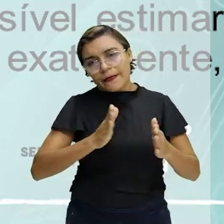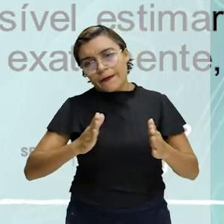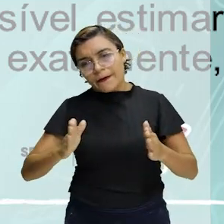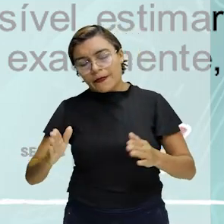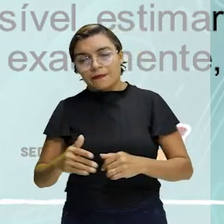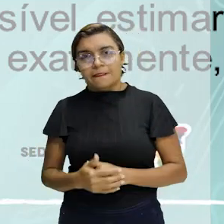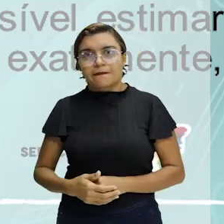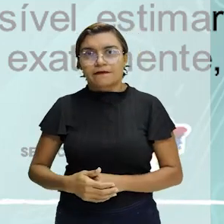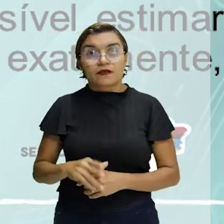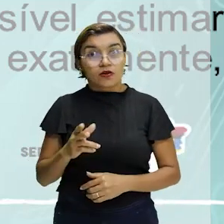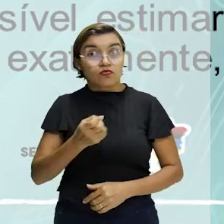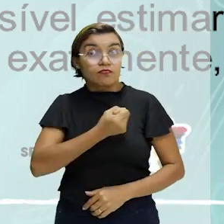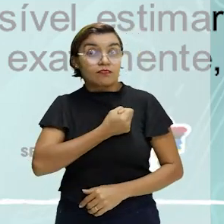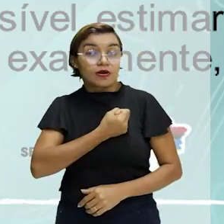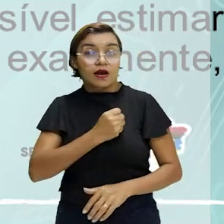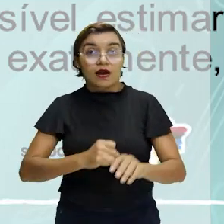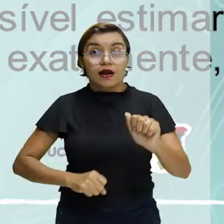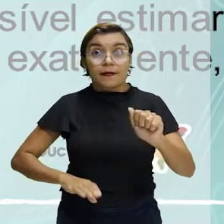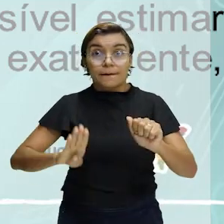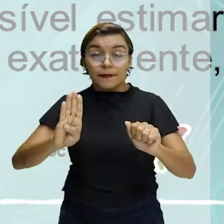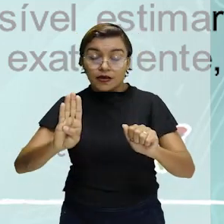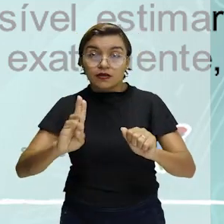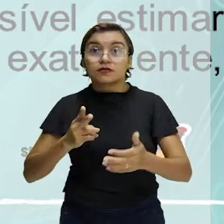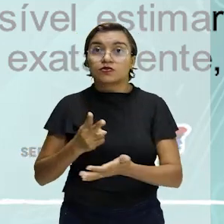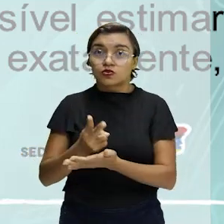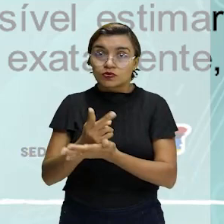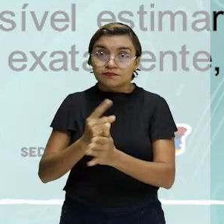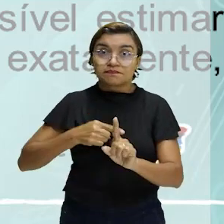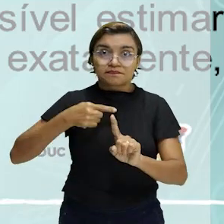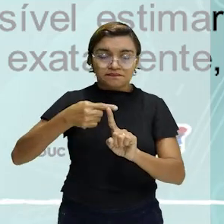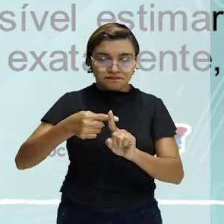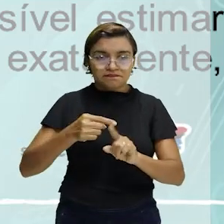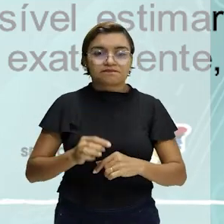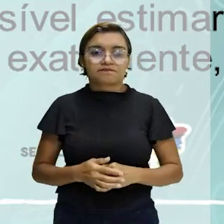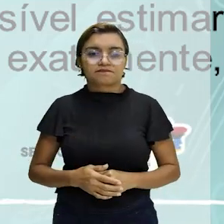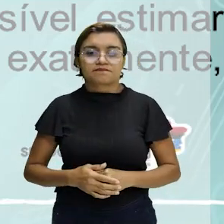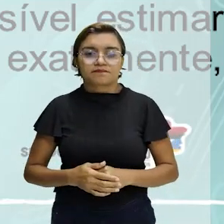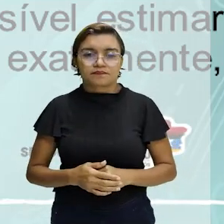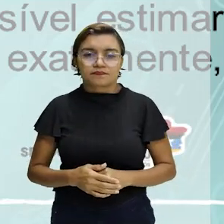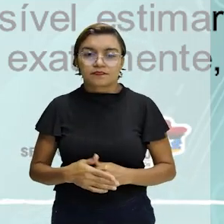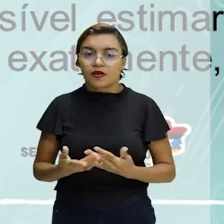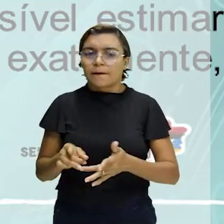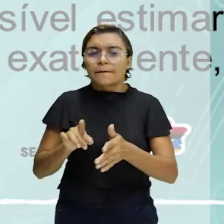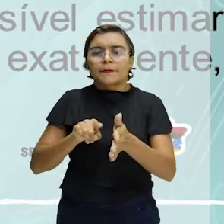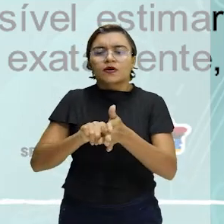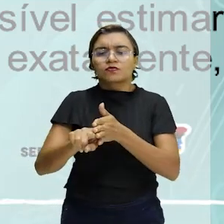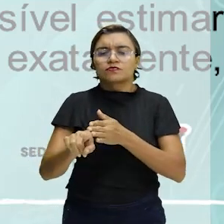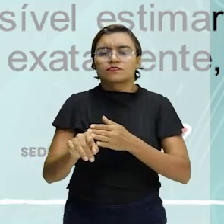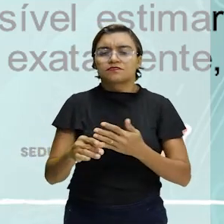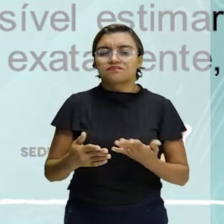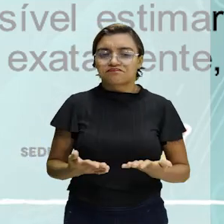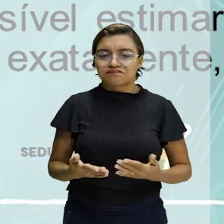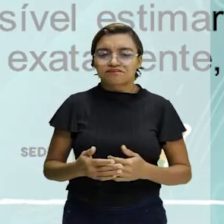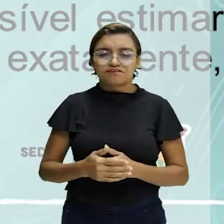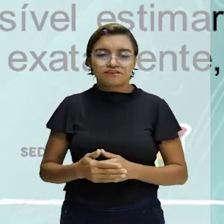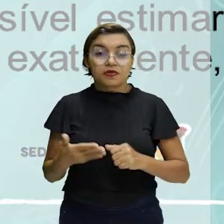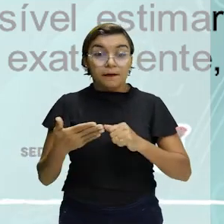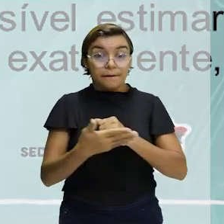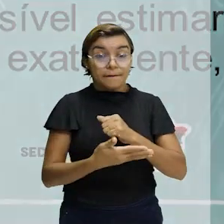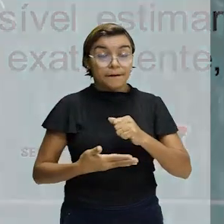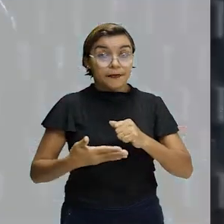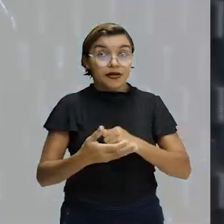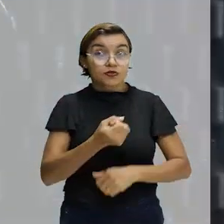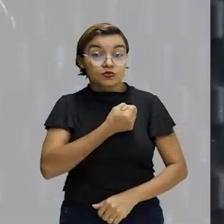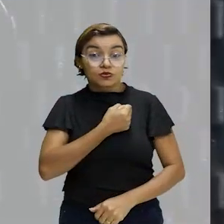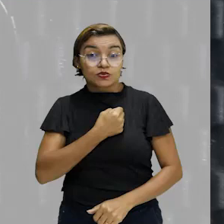sucessivamente. No caso, os valores de A e B são constantes positivas, tá bom? E a perguntinha é: com base nos valores